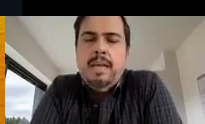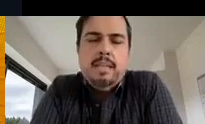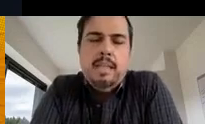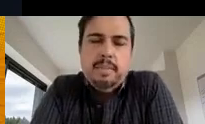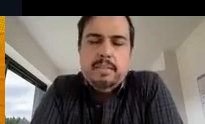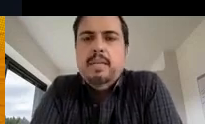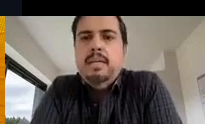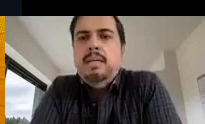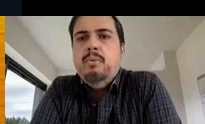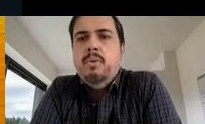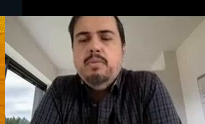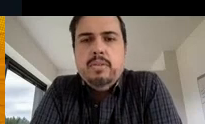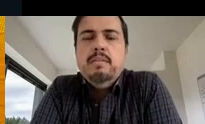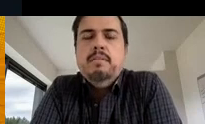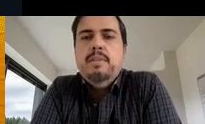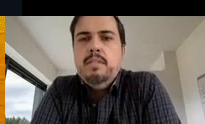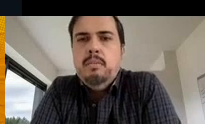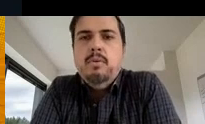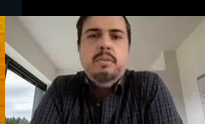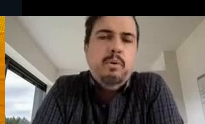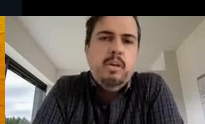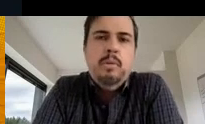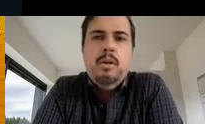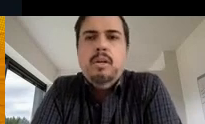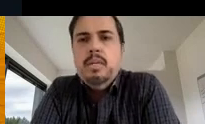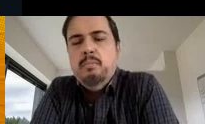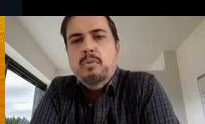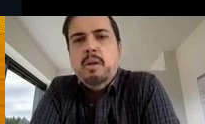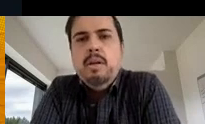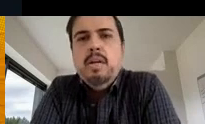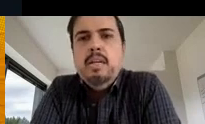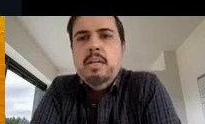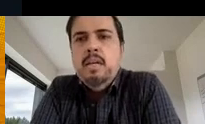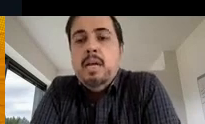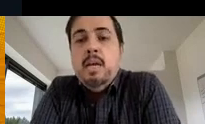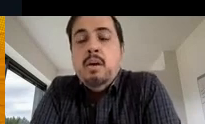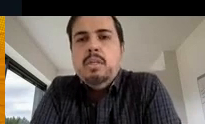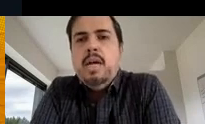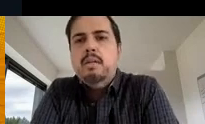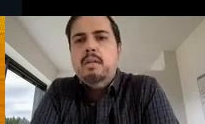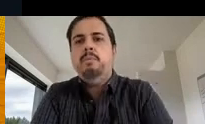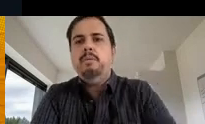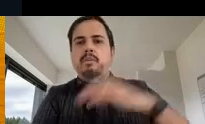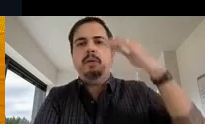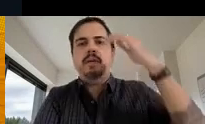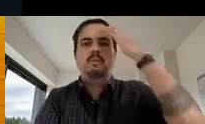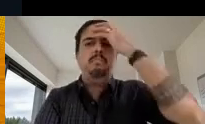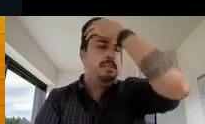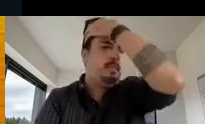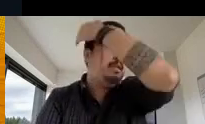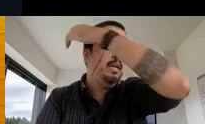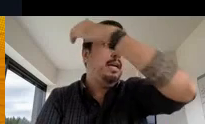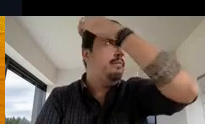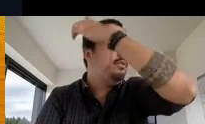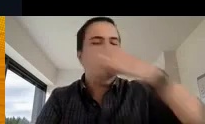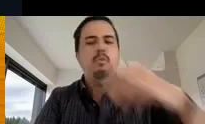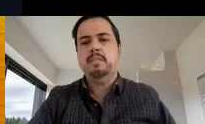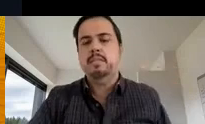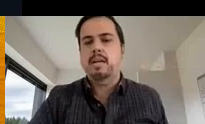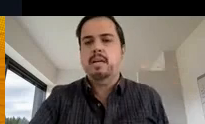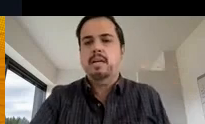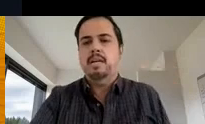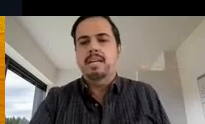inovar. É adaptação, é você fazer uma coisa um pouquinho melhor aqui, um pouquinho melhor ali. Cuidado com a punição pela